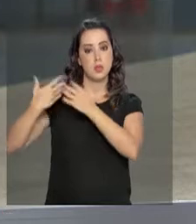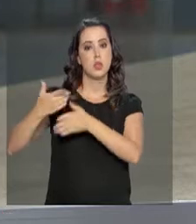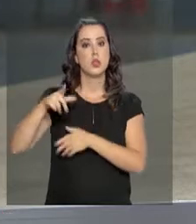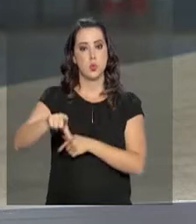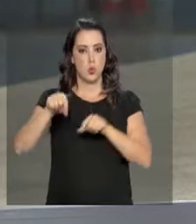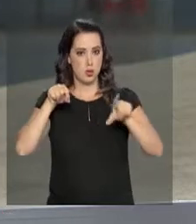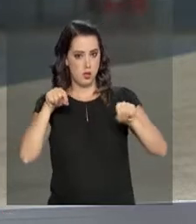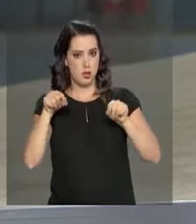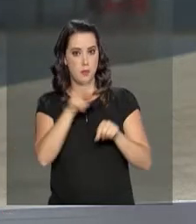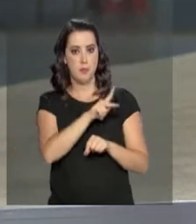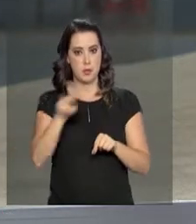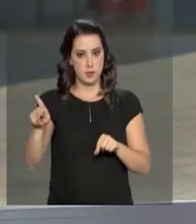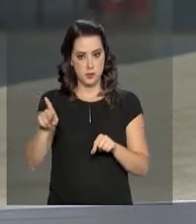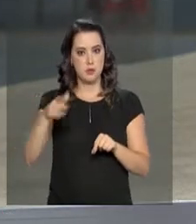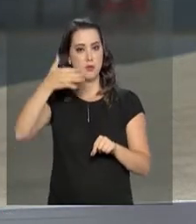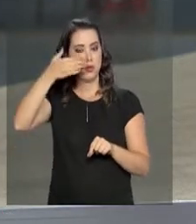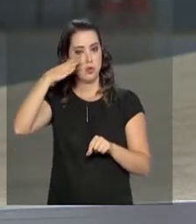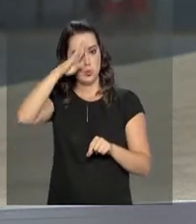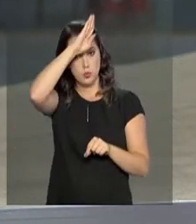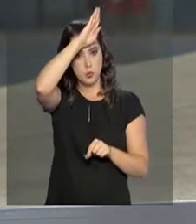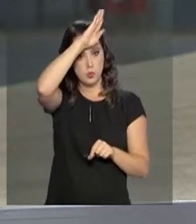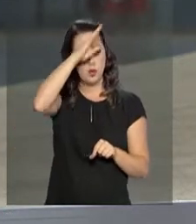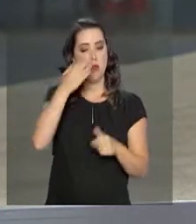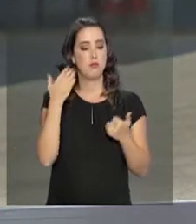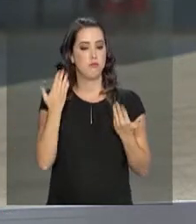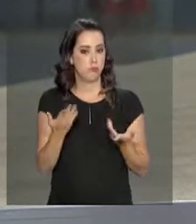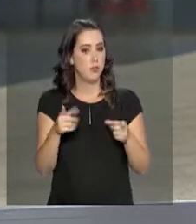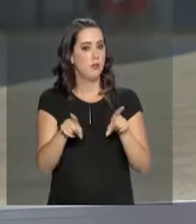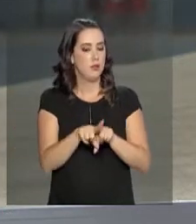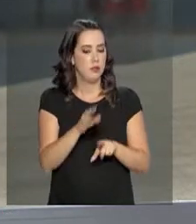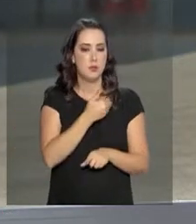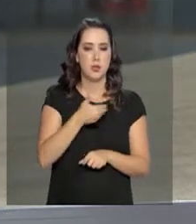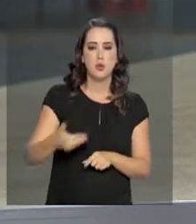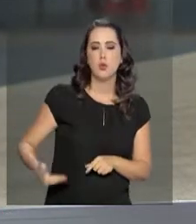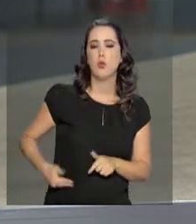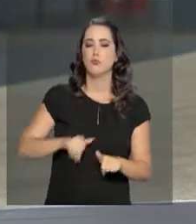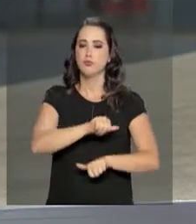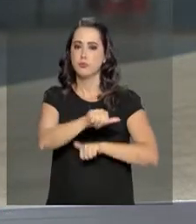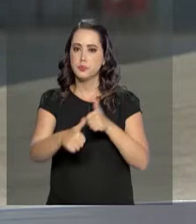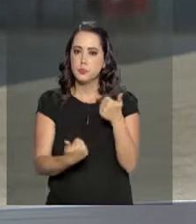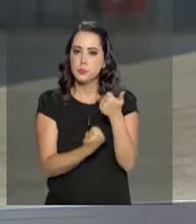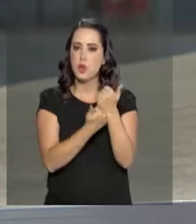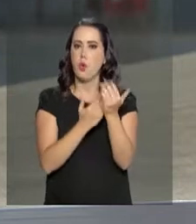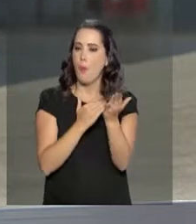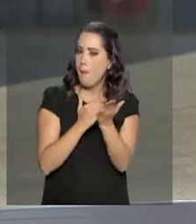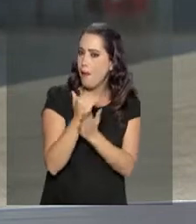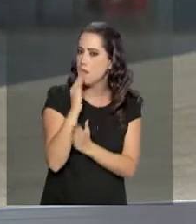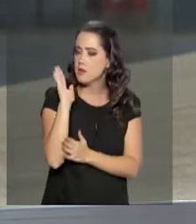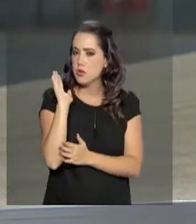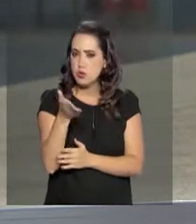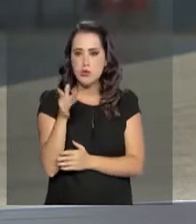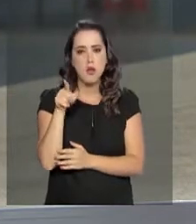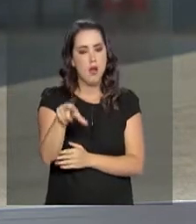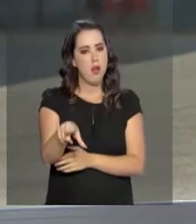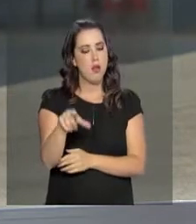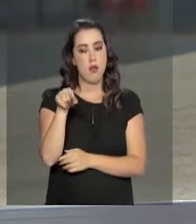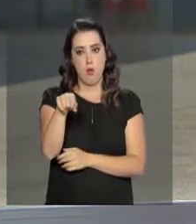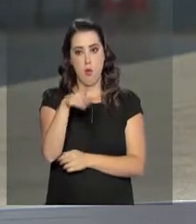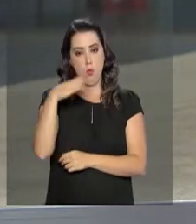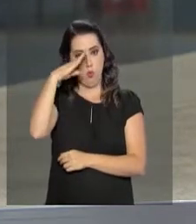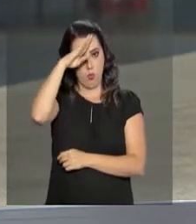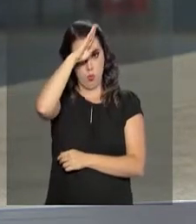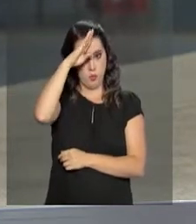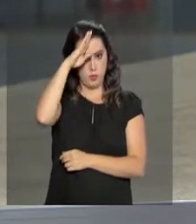indicadas pelo presidente eleito jair bolsonaro e o governo de transição se inicia assim que ele indicar o